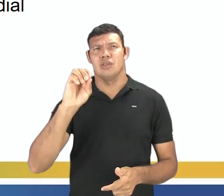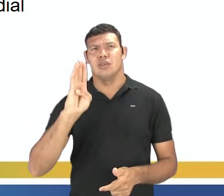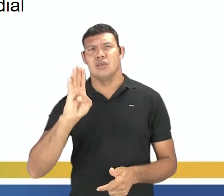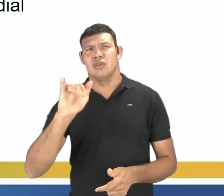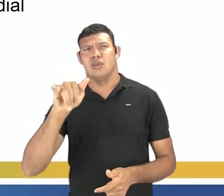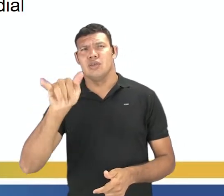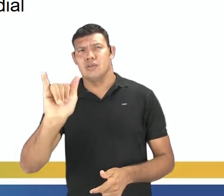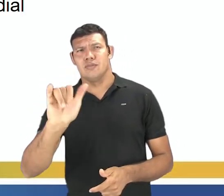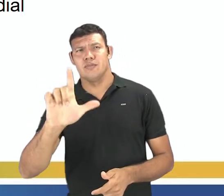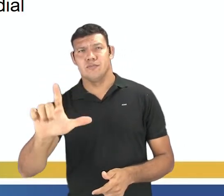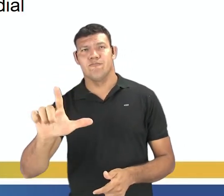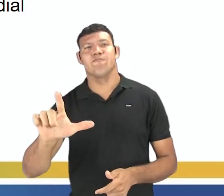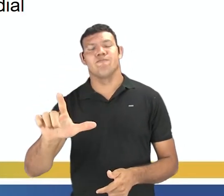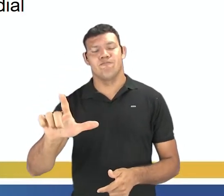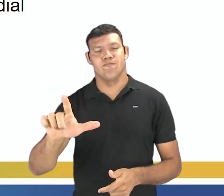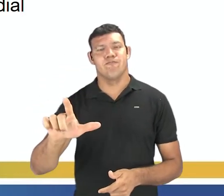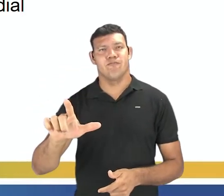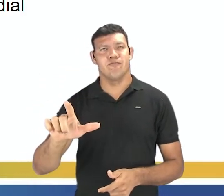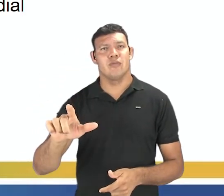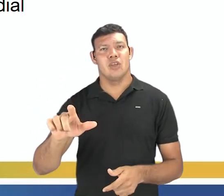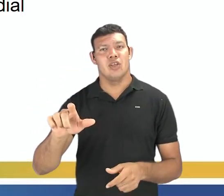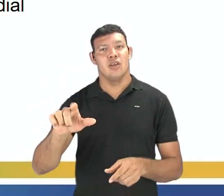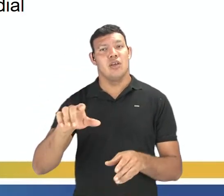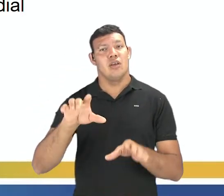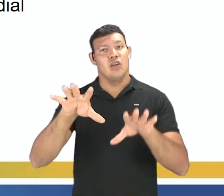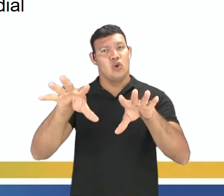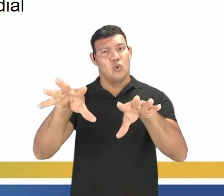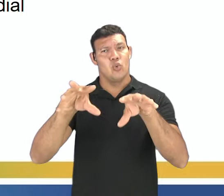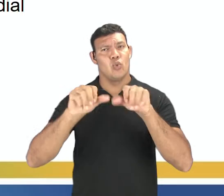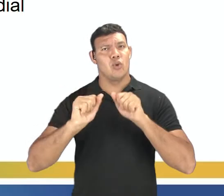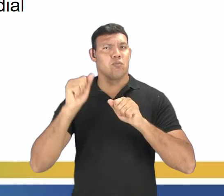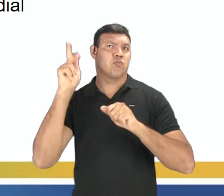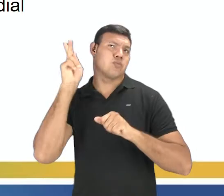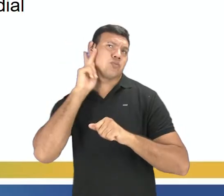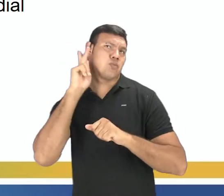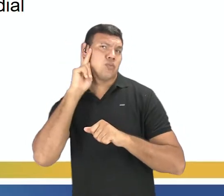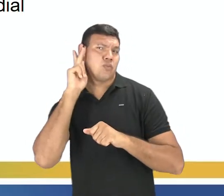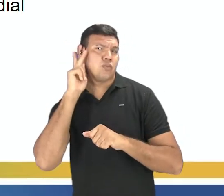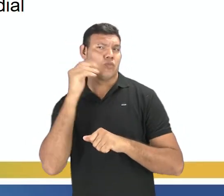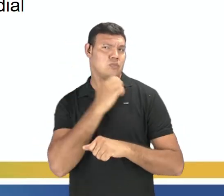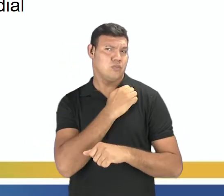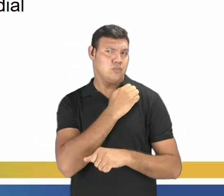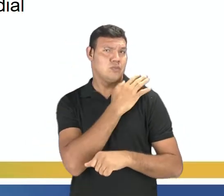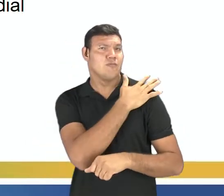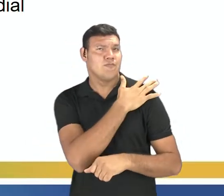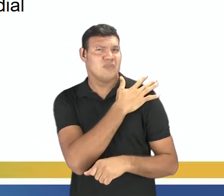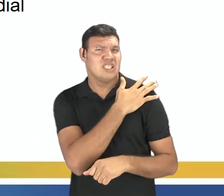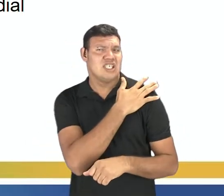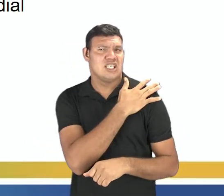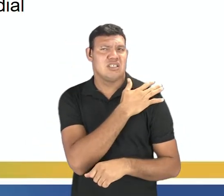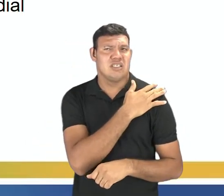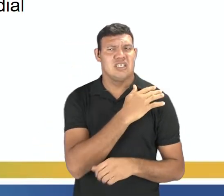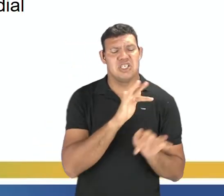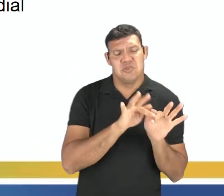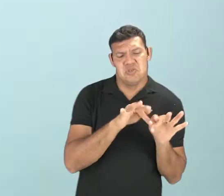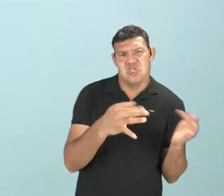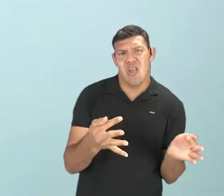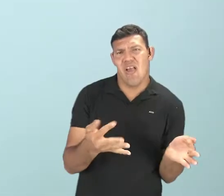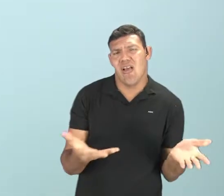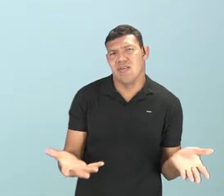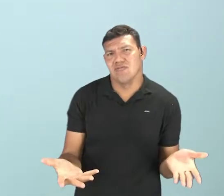ficaram aí dominando as documentações, falando que isso foi não foi simplesmente foi um